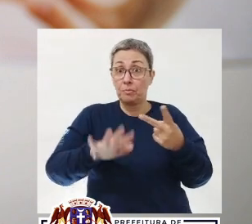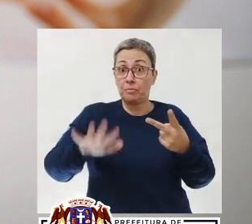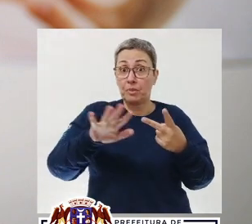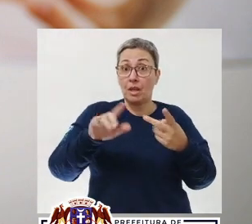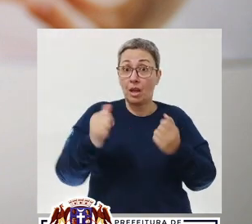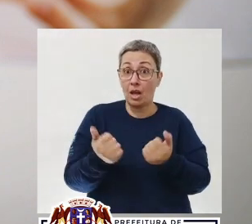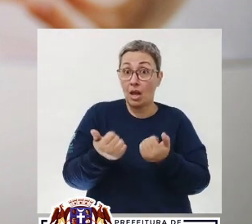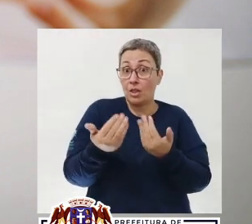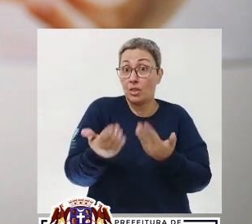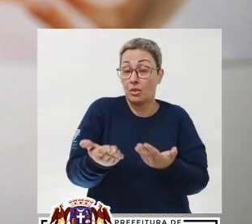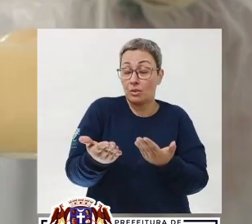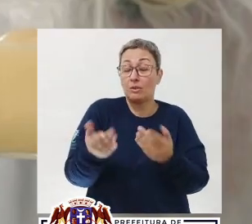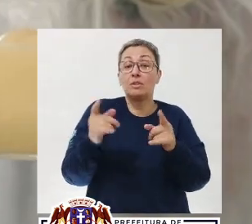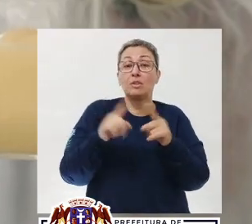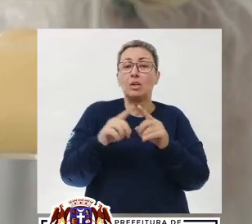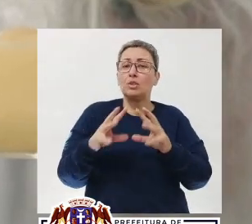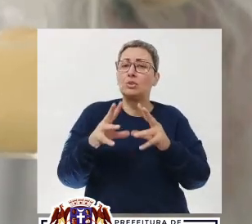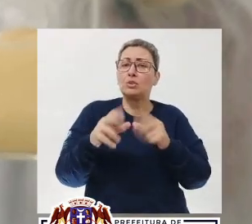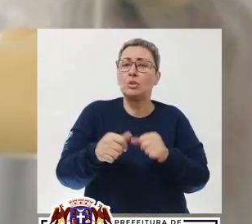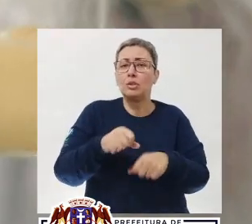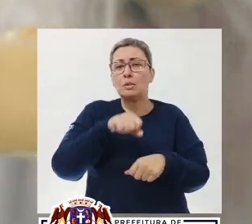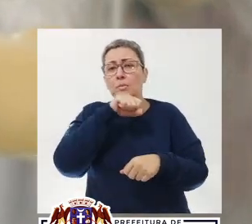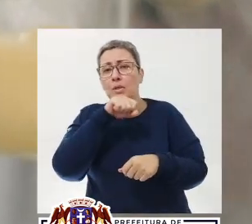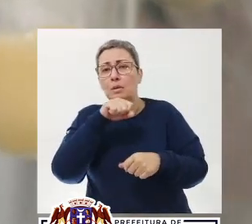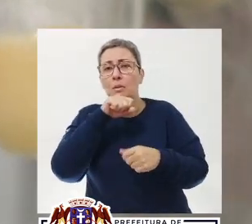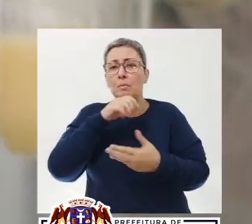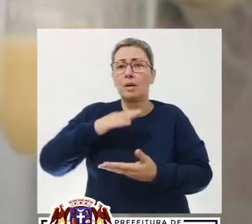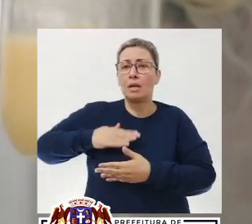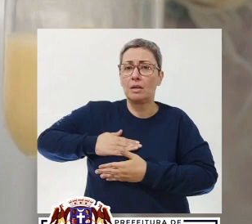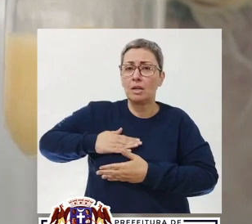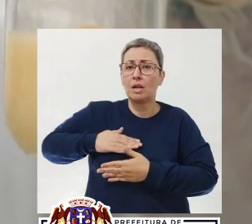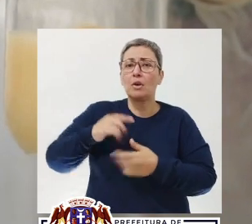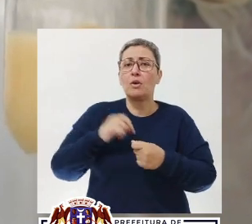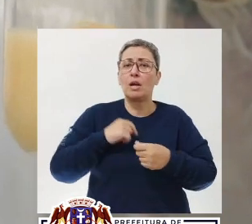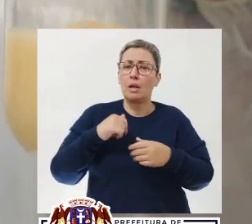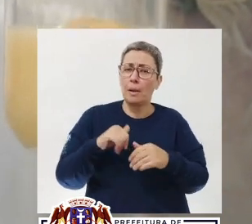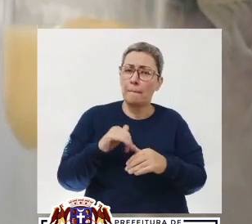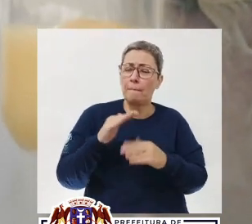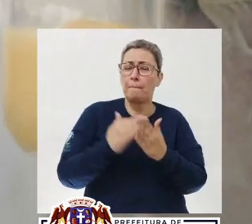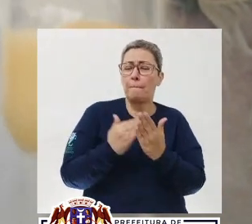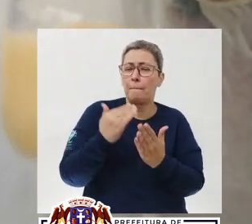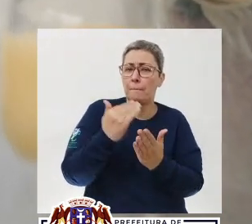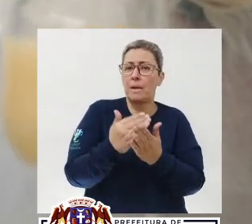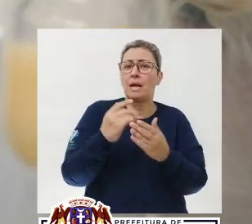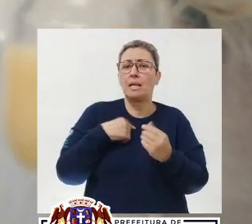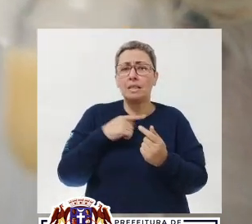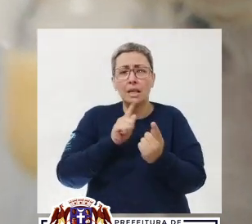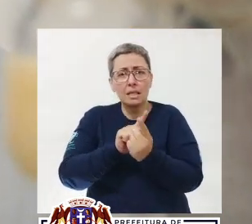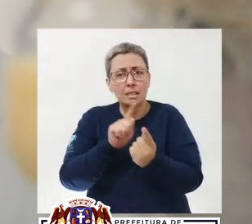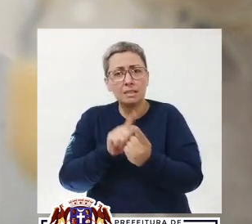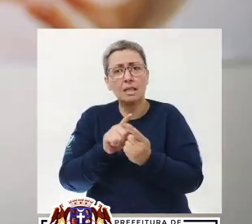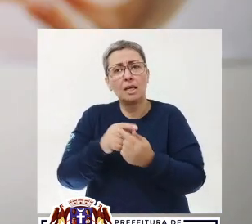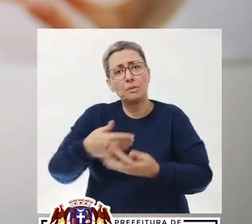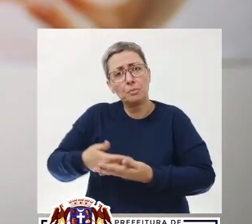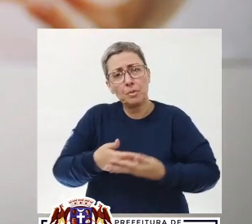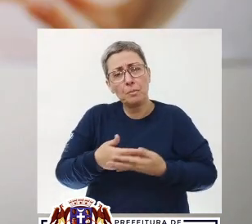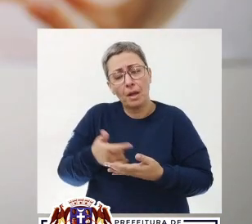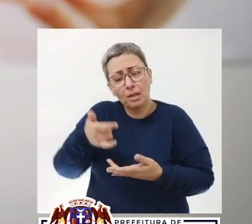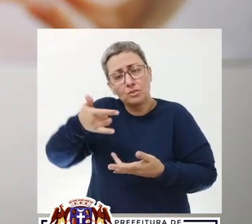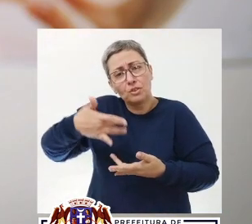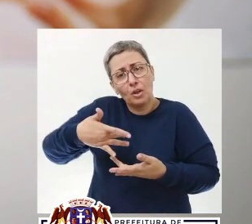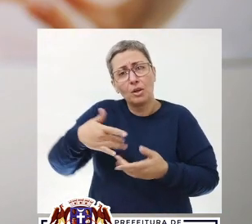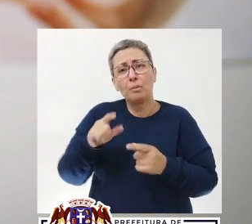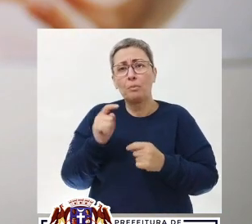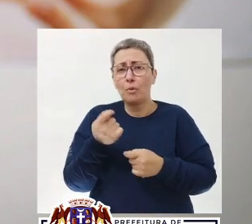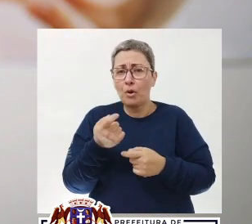também, que é o setor da doação. Todas aquelas mães que produzem leite em excesso, que atendem à necessidade dos seus bebês e ainda